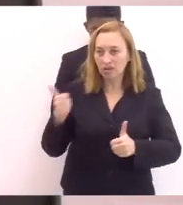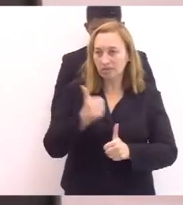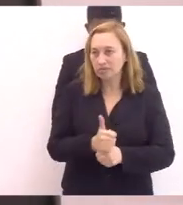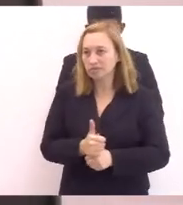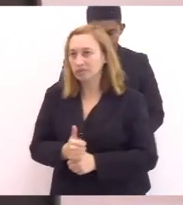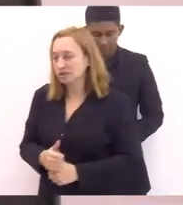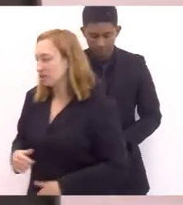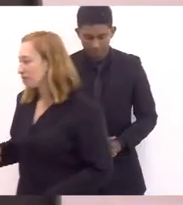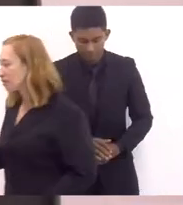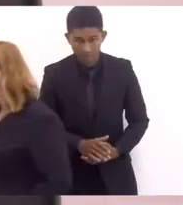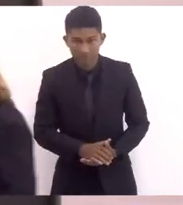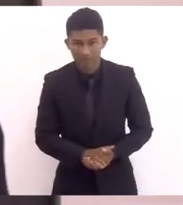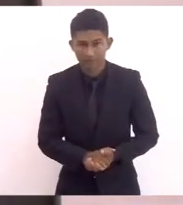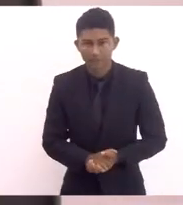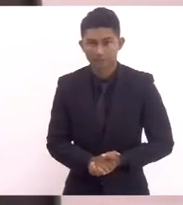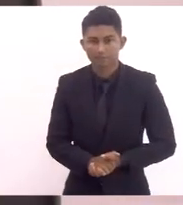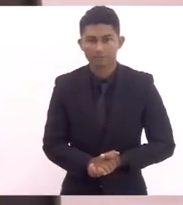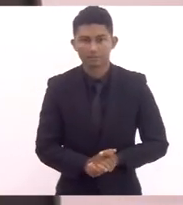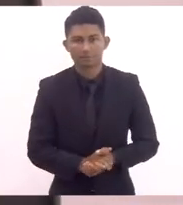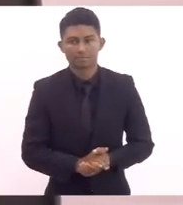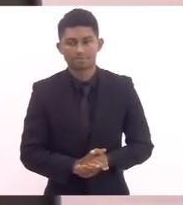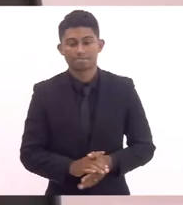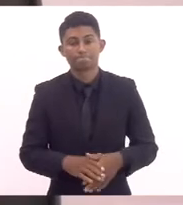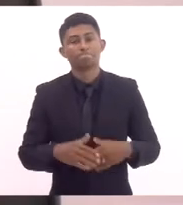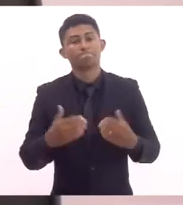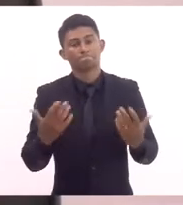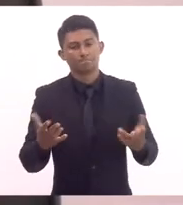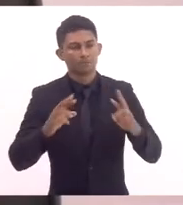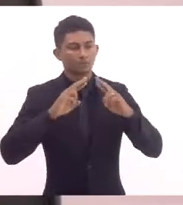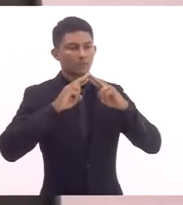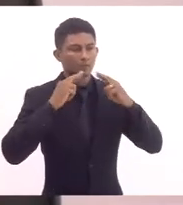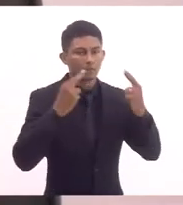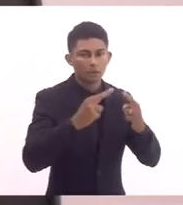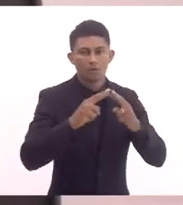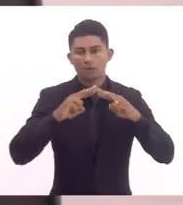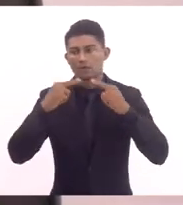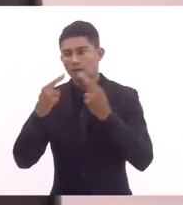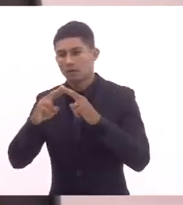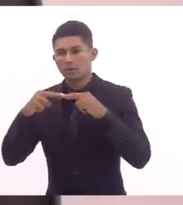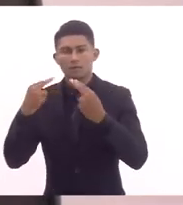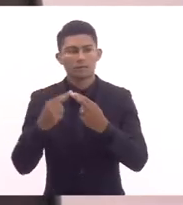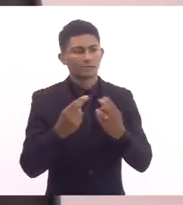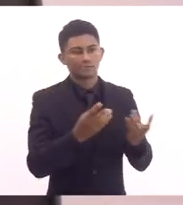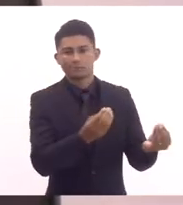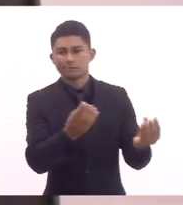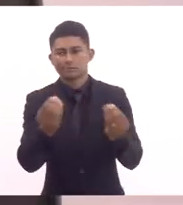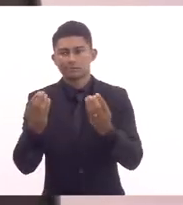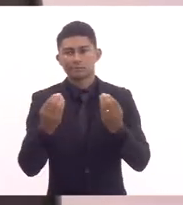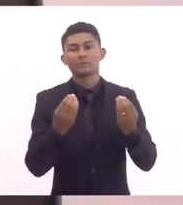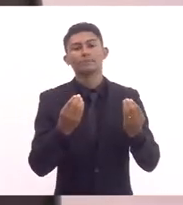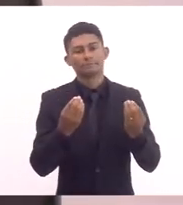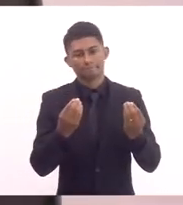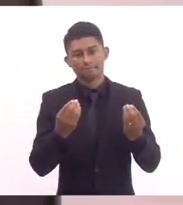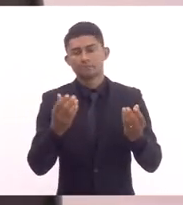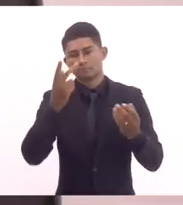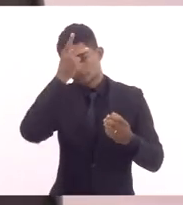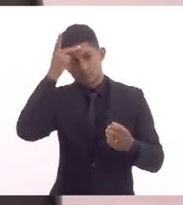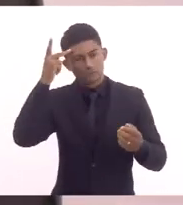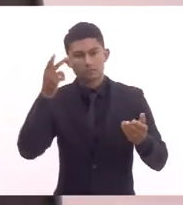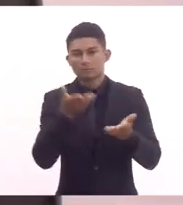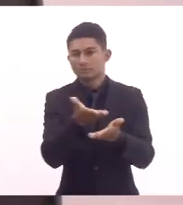diariamente as discussões da comissão muitas reuniões aconteceram tivemos apoio aí muitas Eu